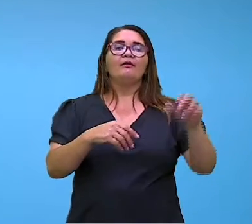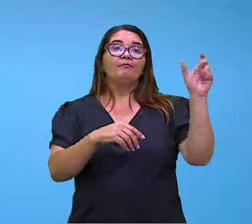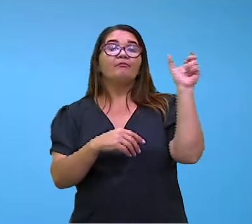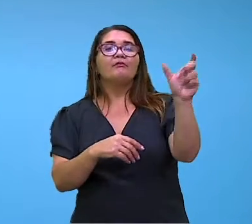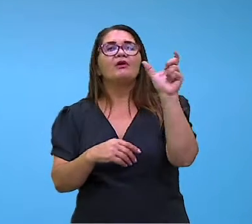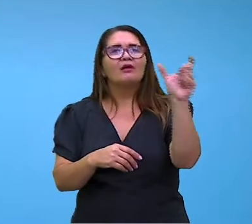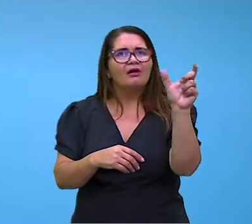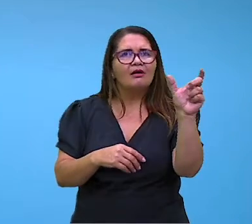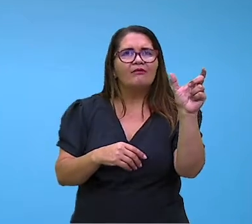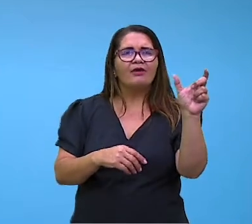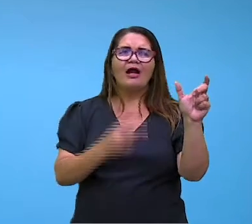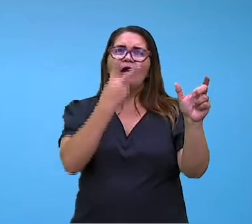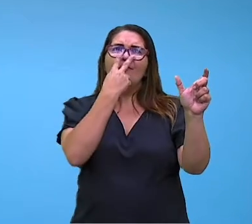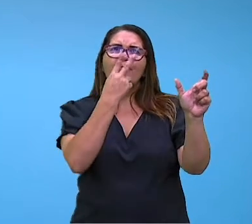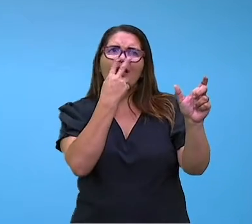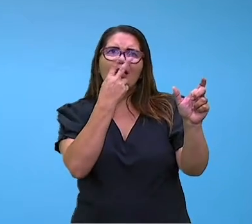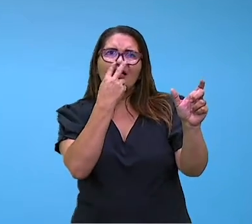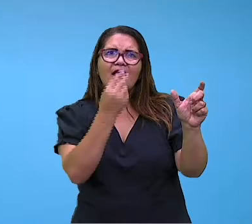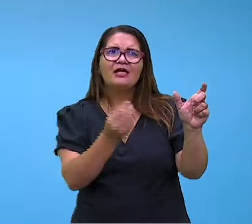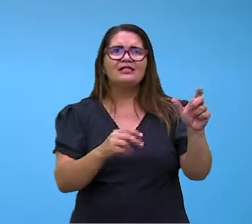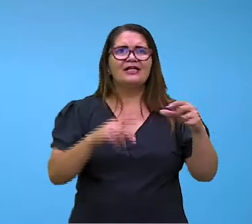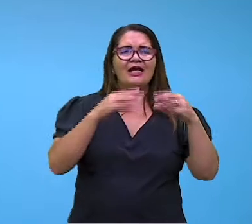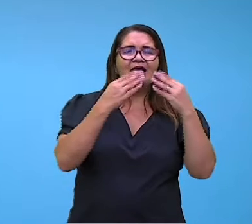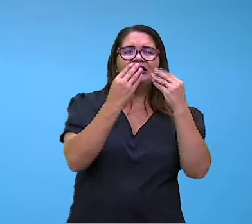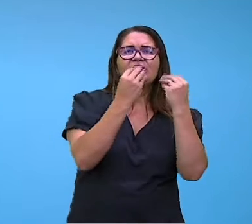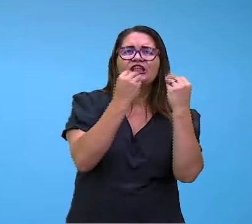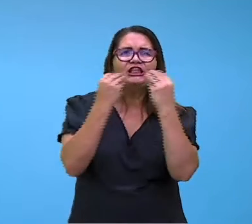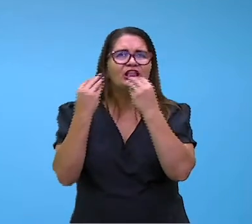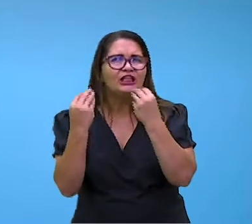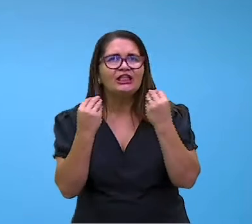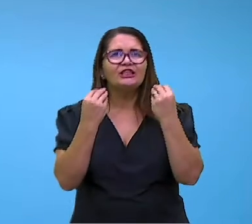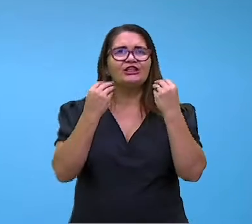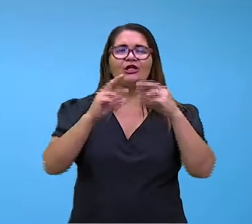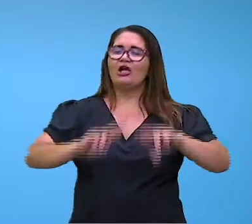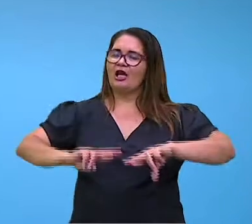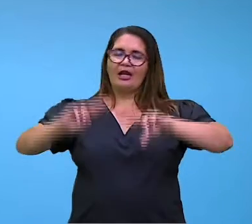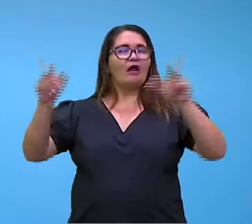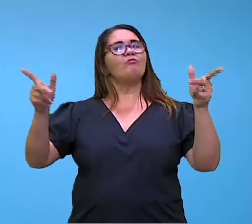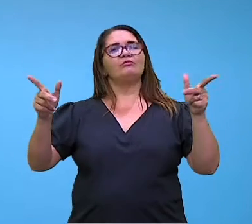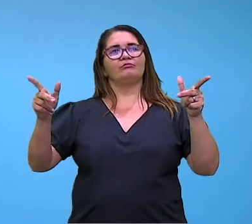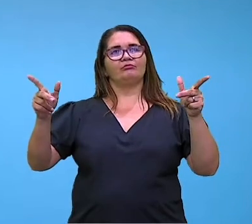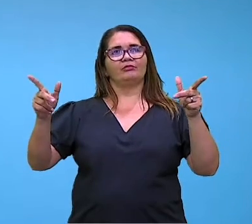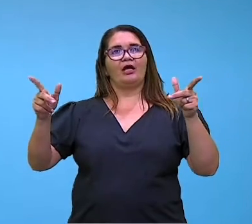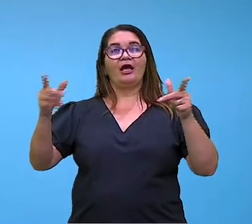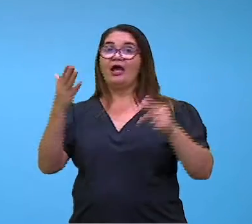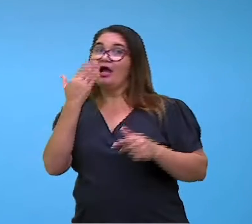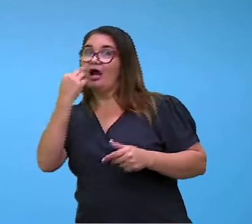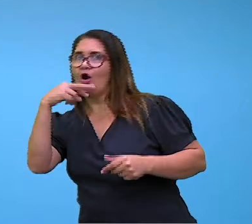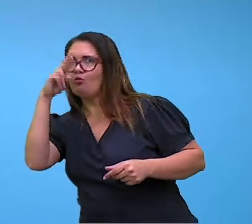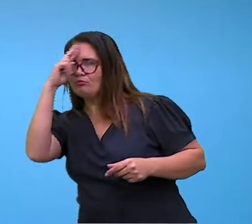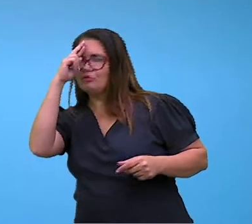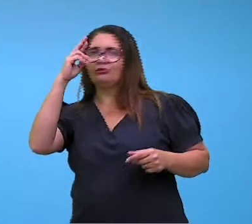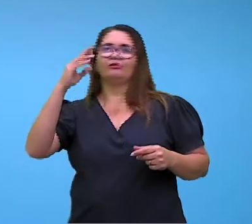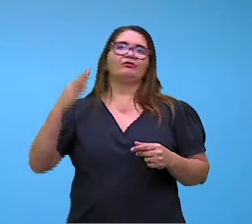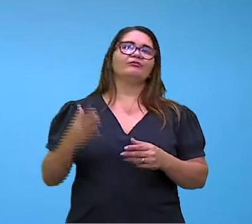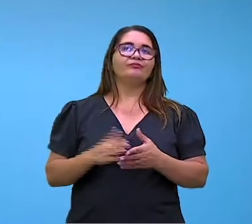é notar, perceber. Não notícias dos jornais. Então, notice, notar,